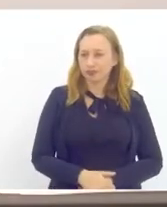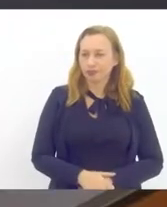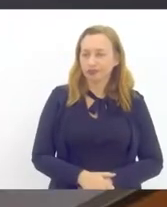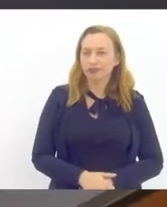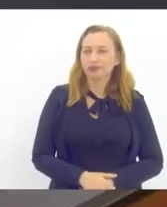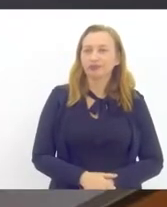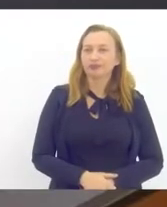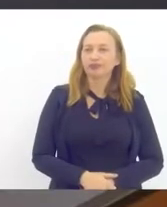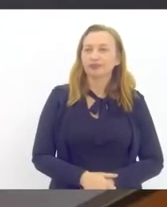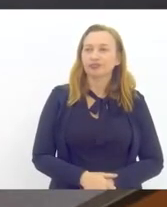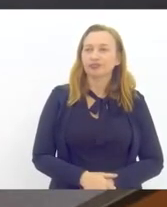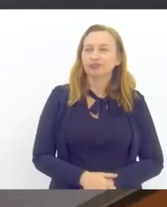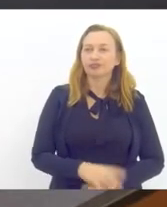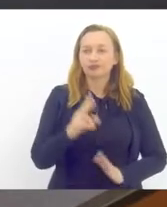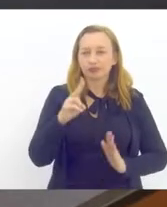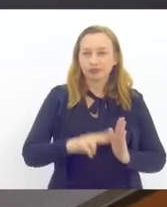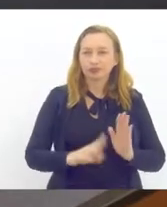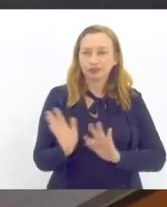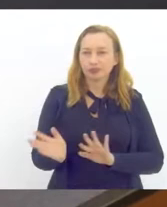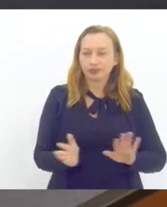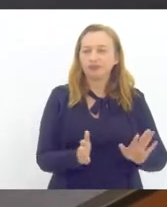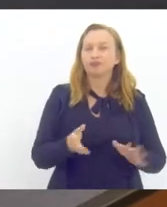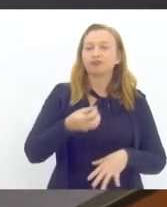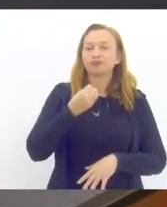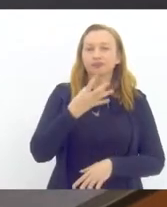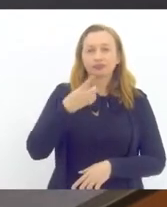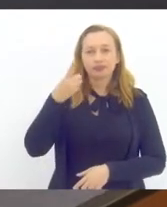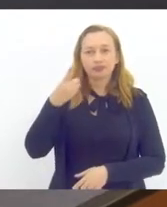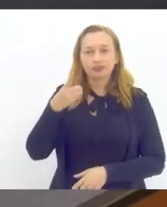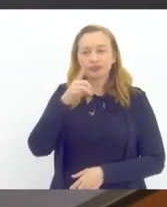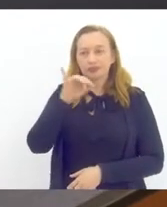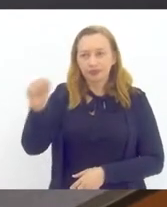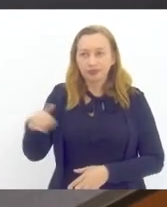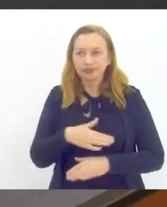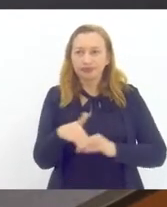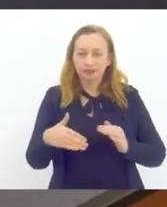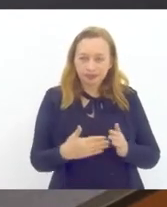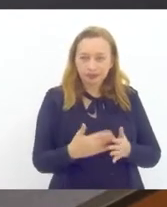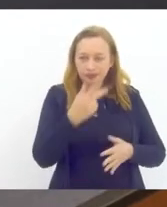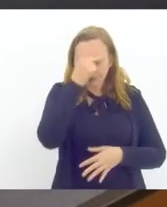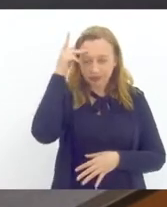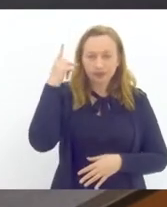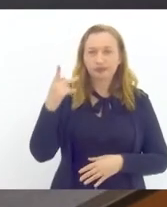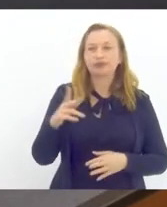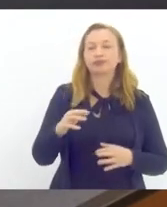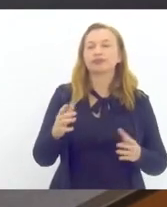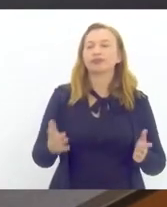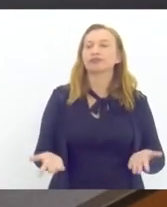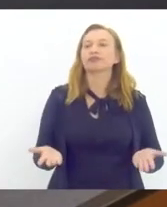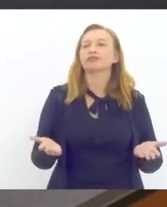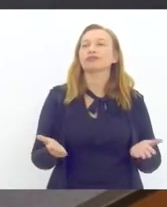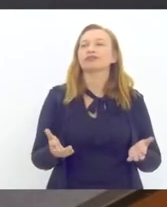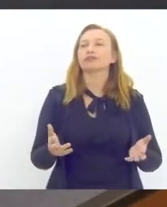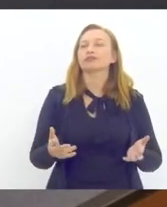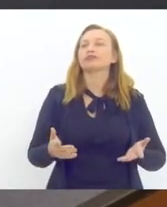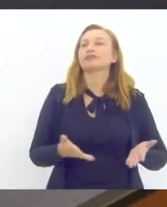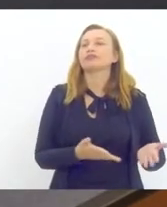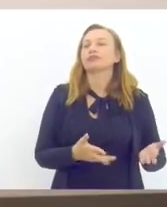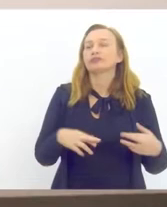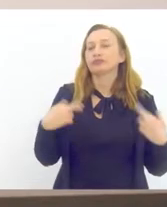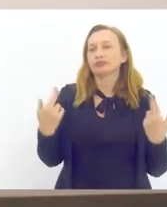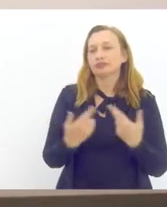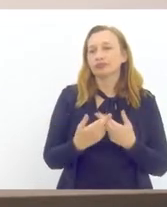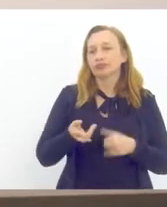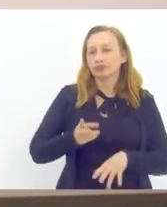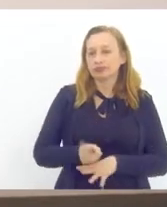Valdec. Bem, bom dia a todas as pessoas presentes nesta audiência pública, que dá sequência à audiência que